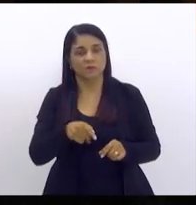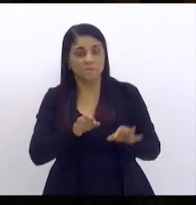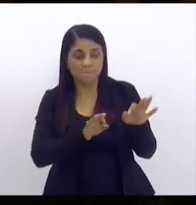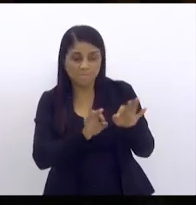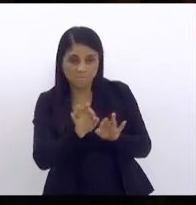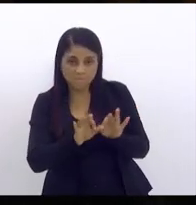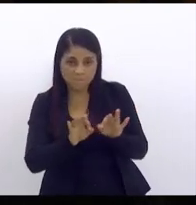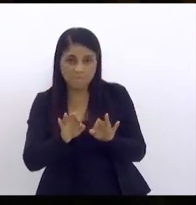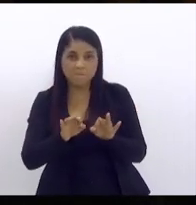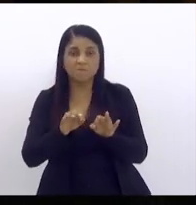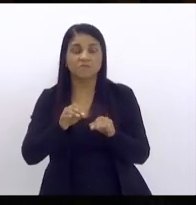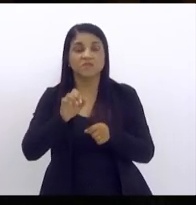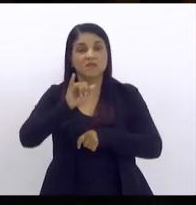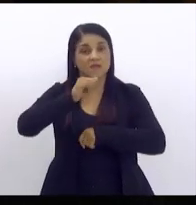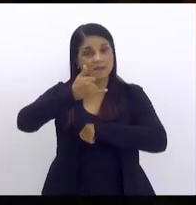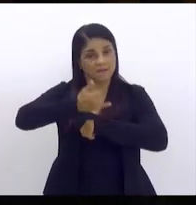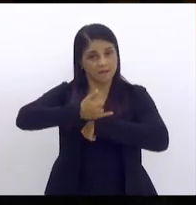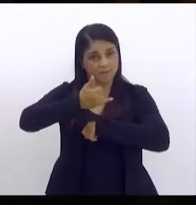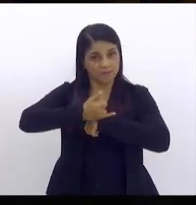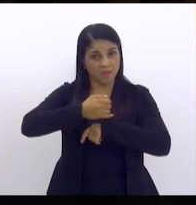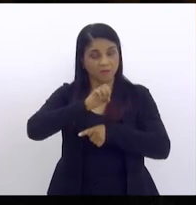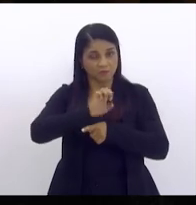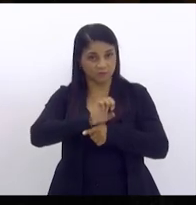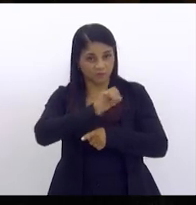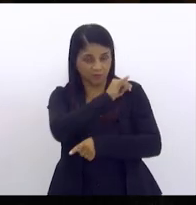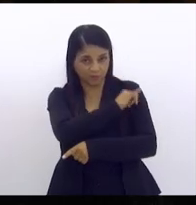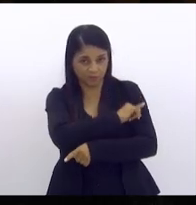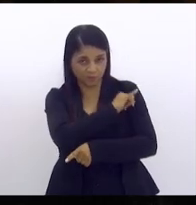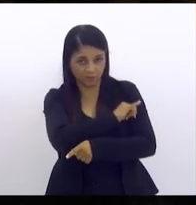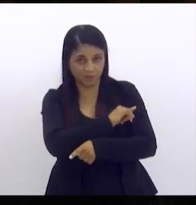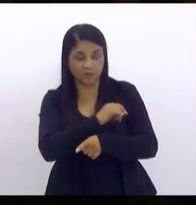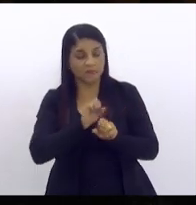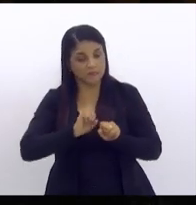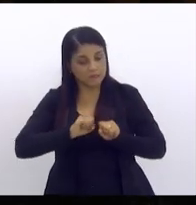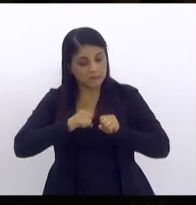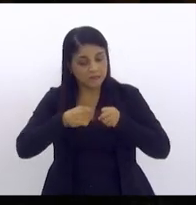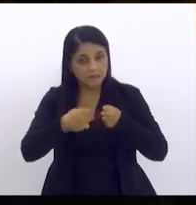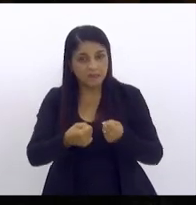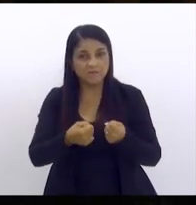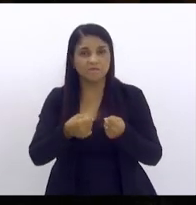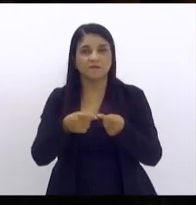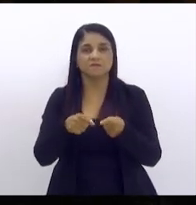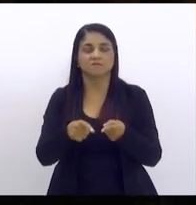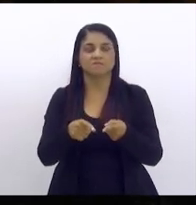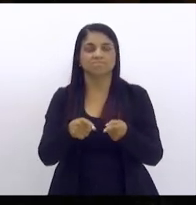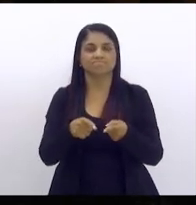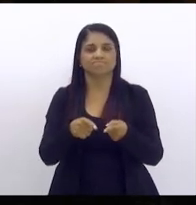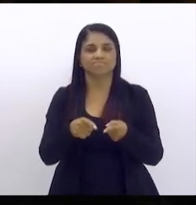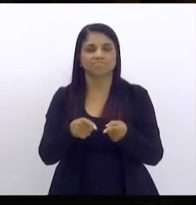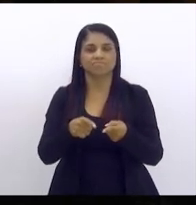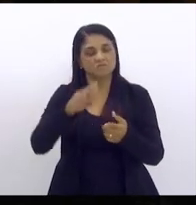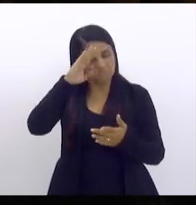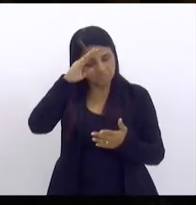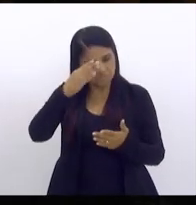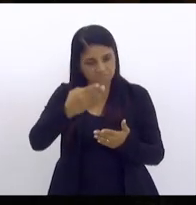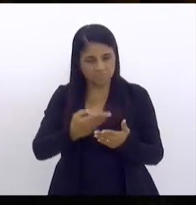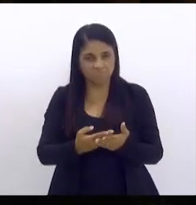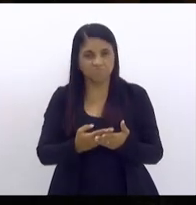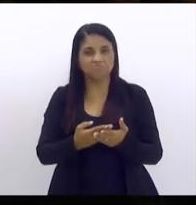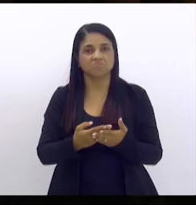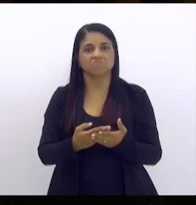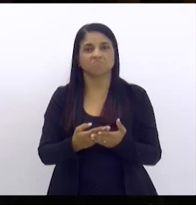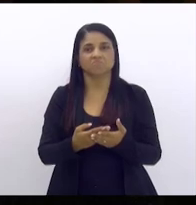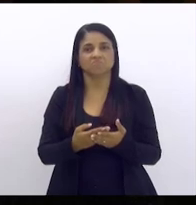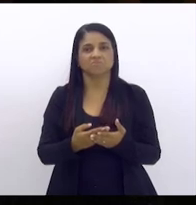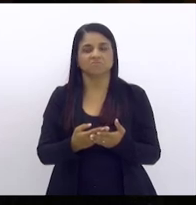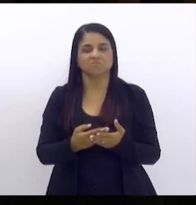pela capital do Rio de Janeiro e passa pela defesa incondicional daquilo que a gente acredita, que defende e